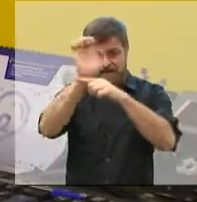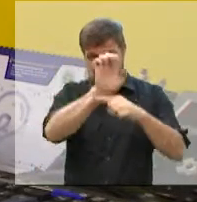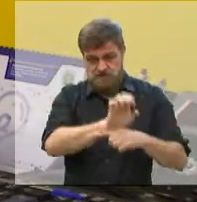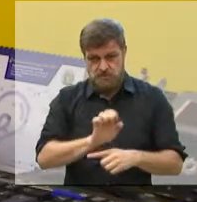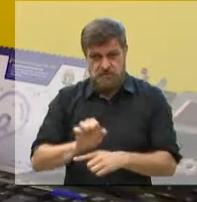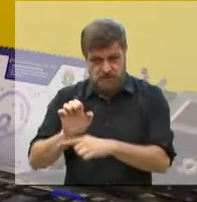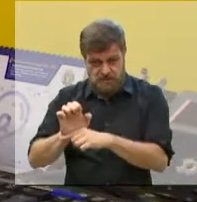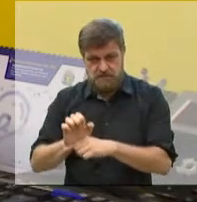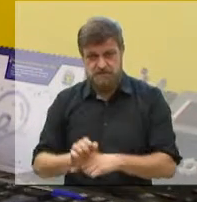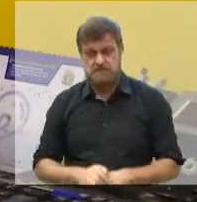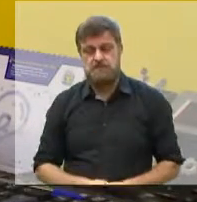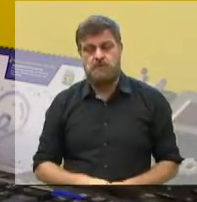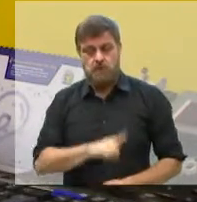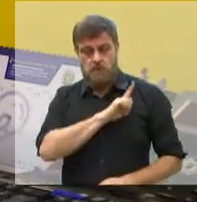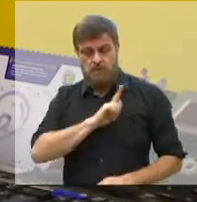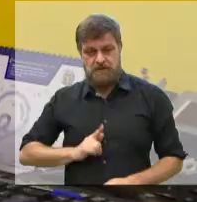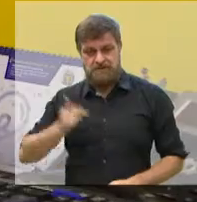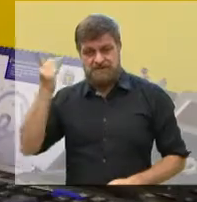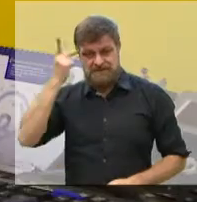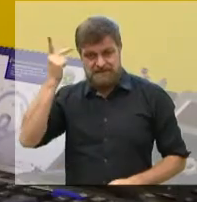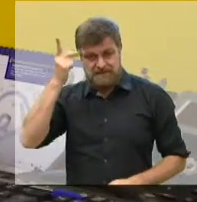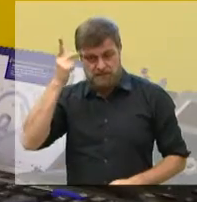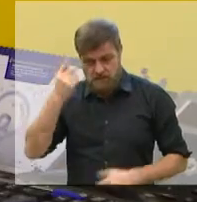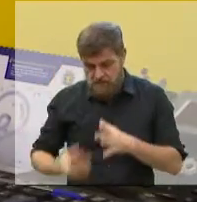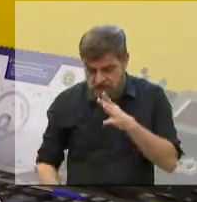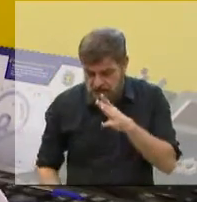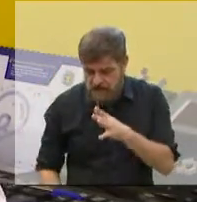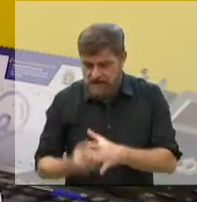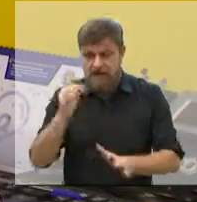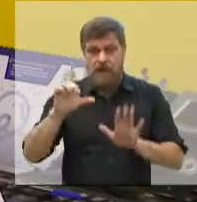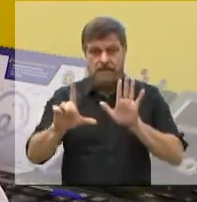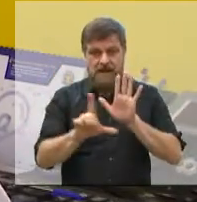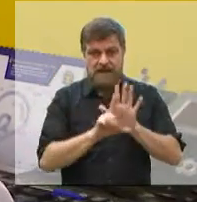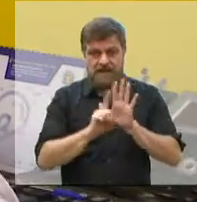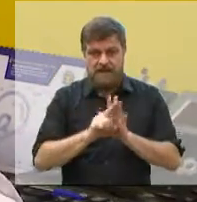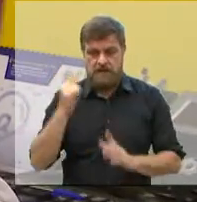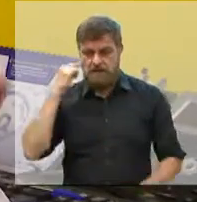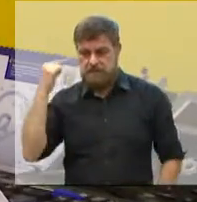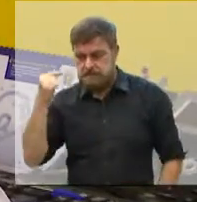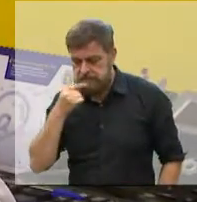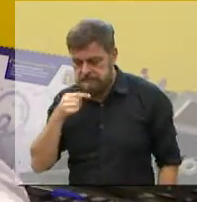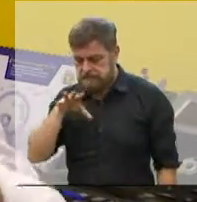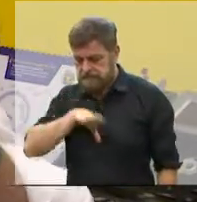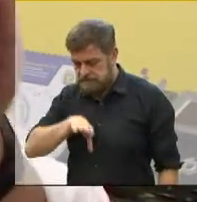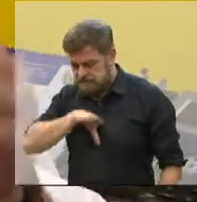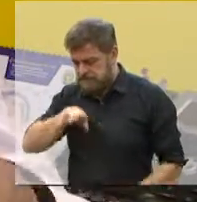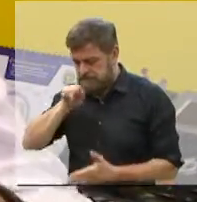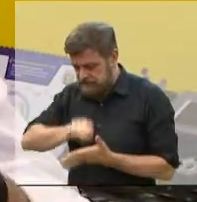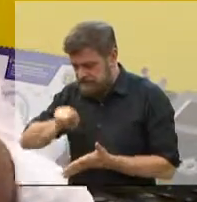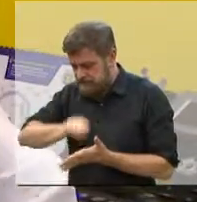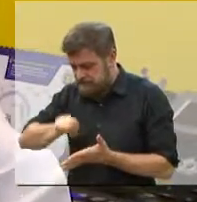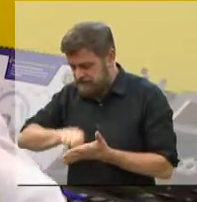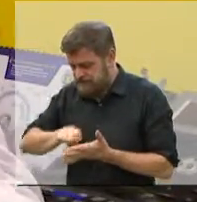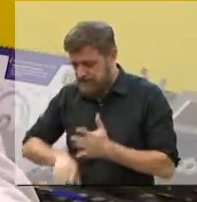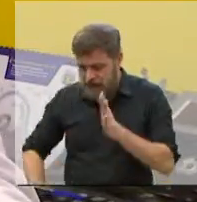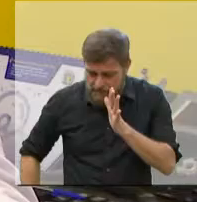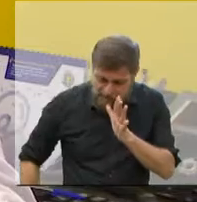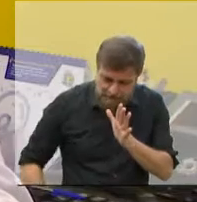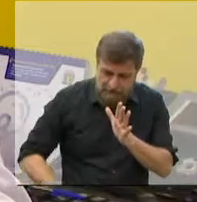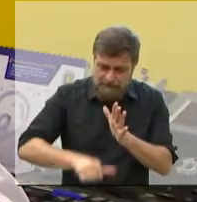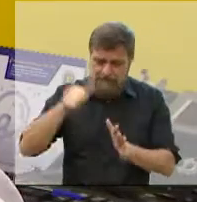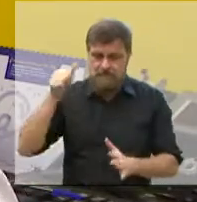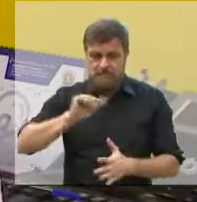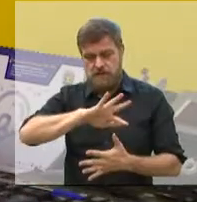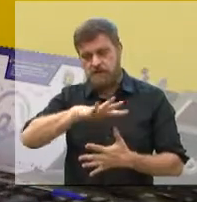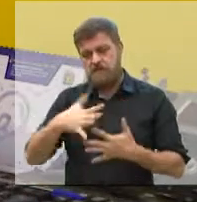estaduais, para que o governador implantasse essa lei, ao invés do surdo aprender português, que ele aprenda a primeira língua